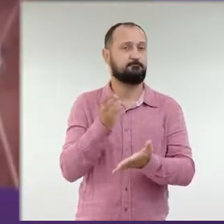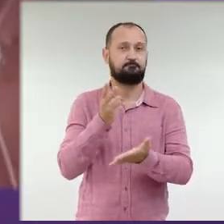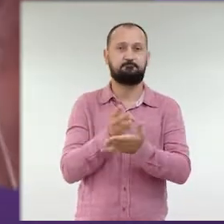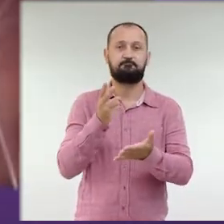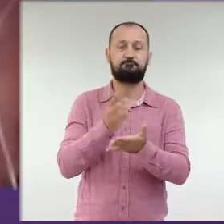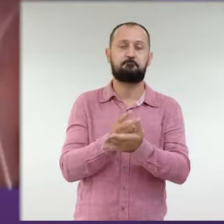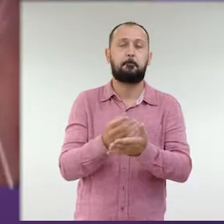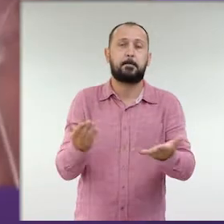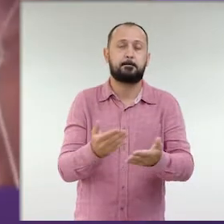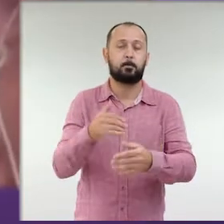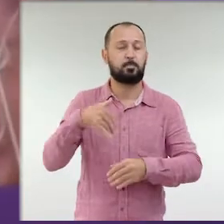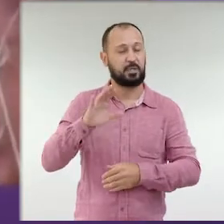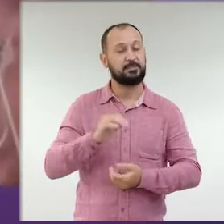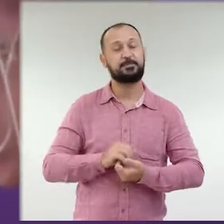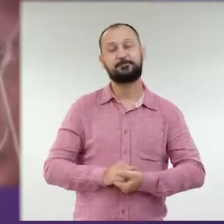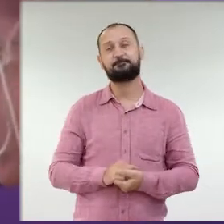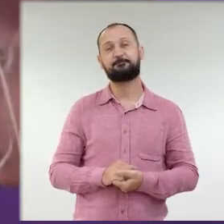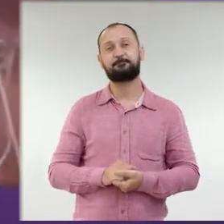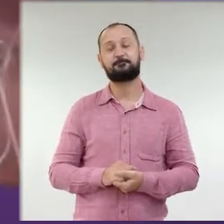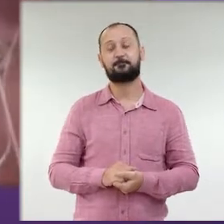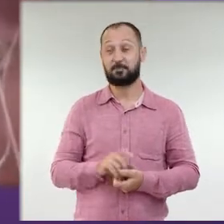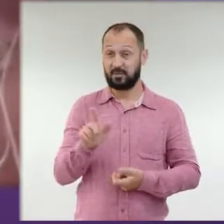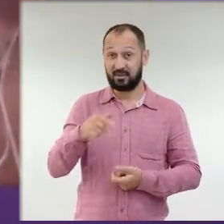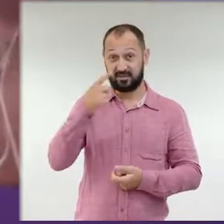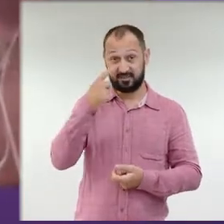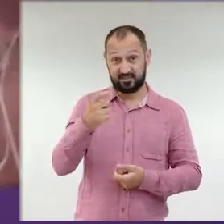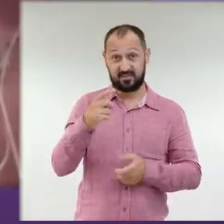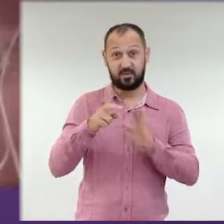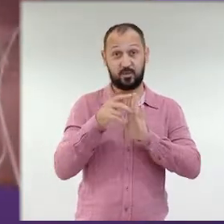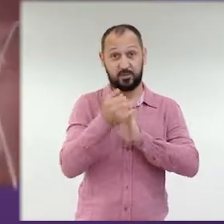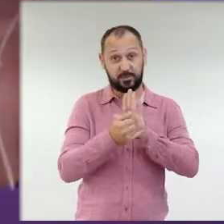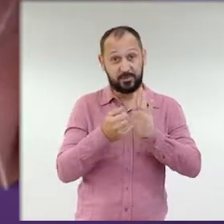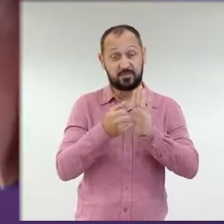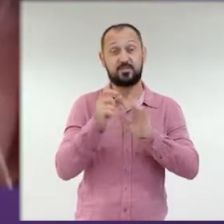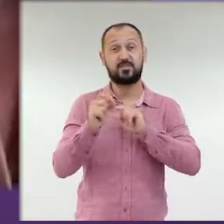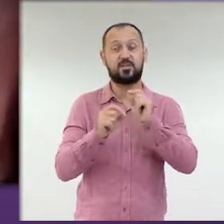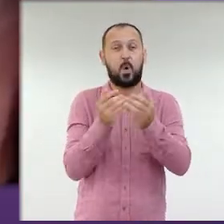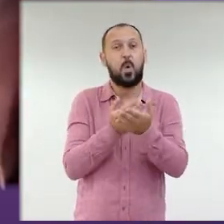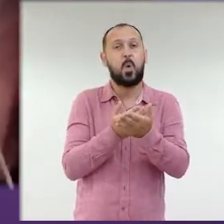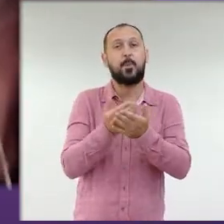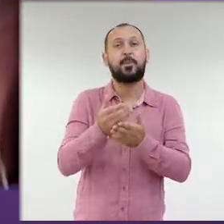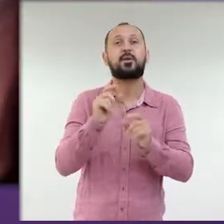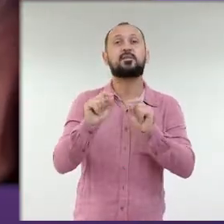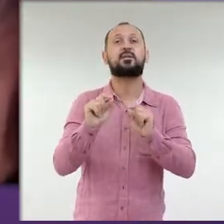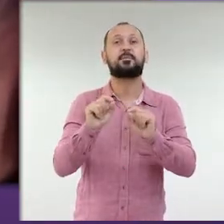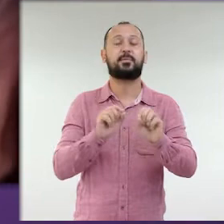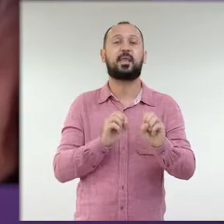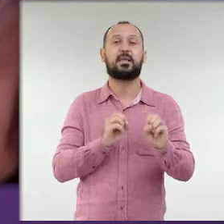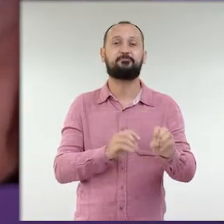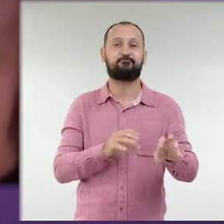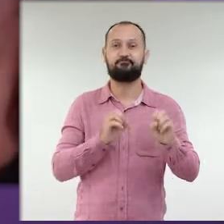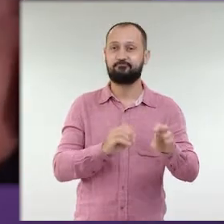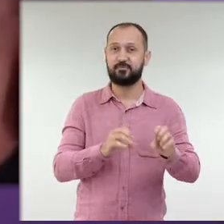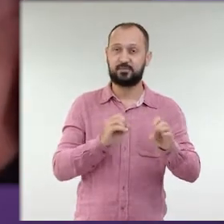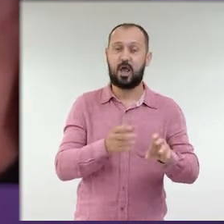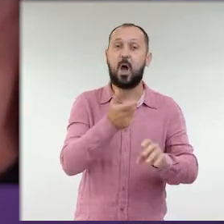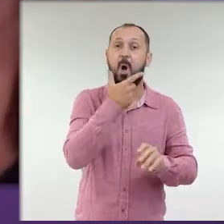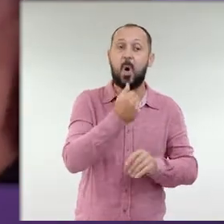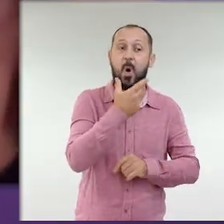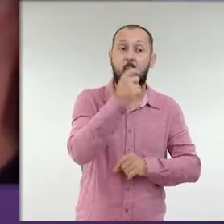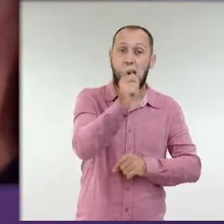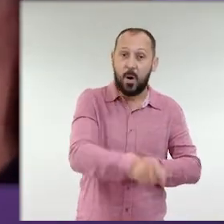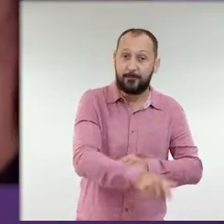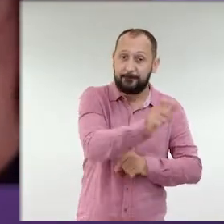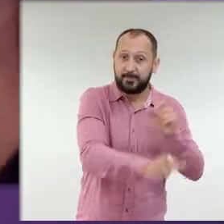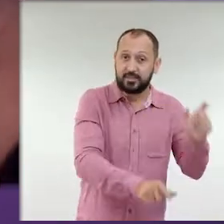tempo todo e agora muito mais. E o interessante é que o projeto, ele parte também para ensinar esses